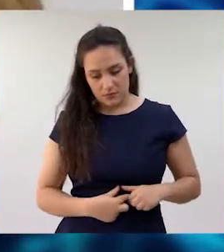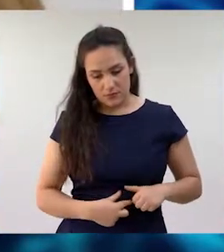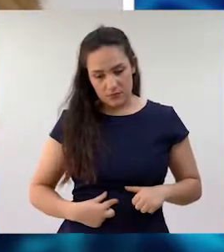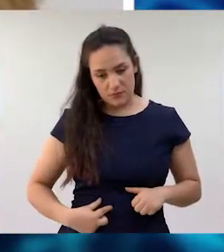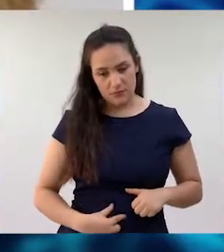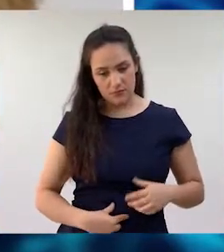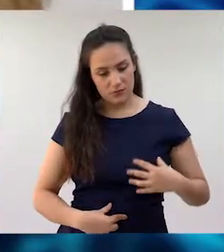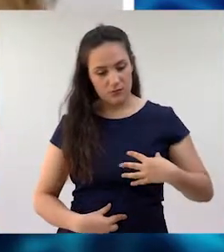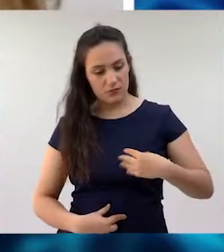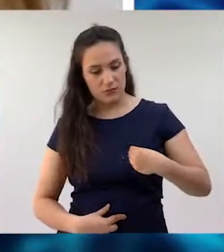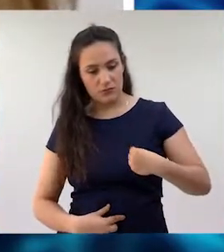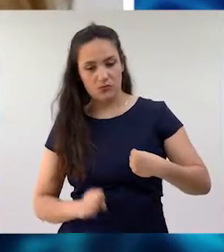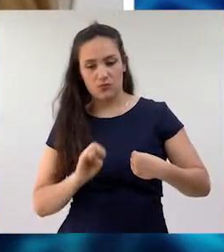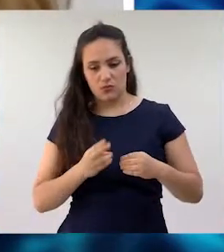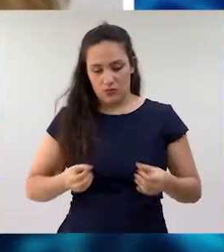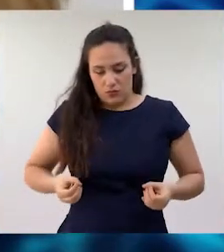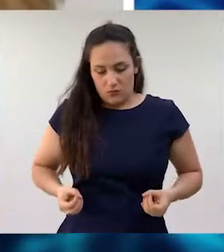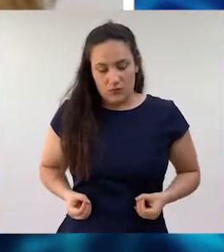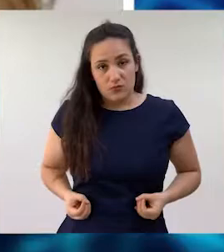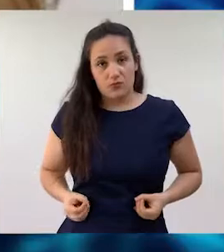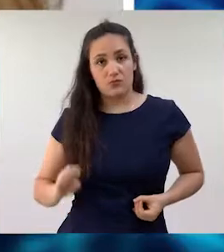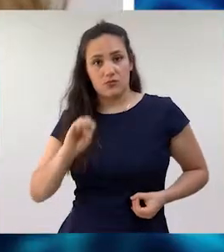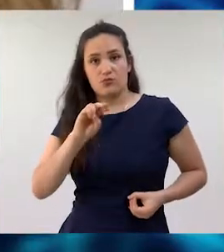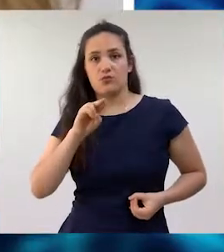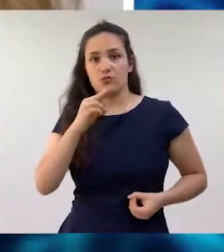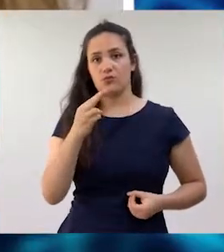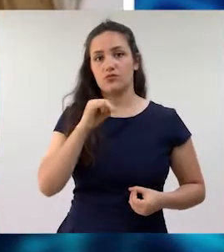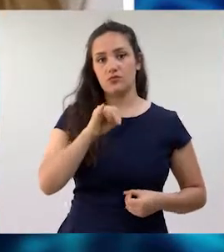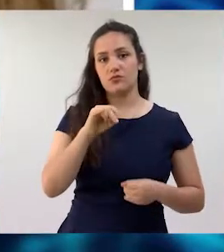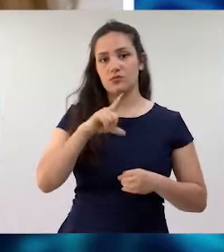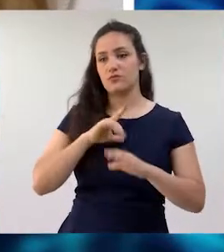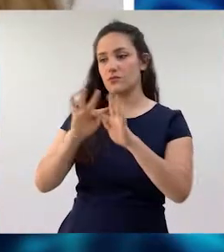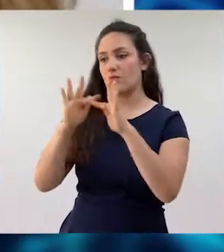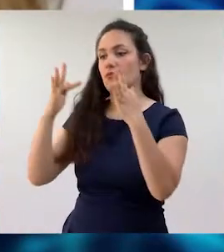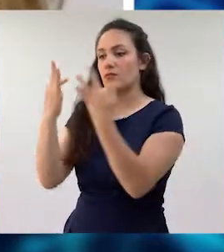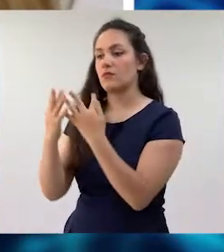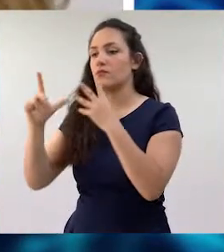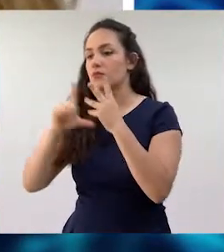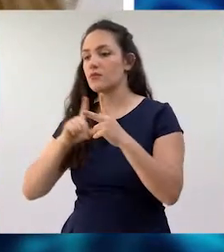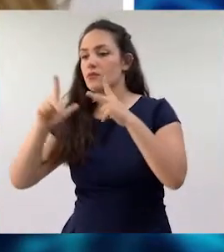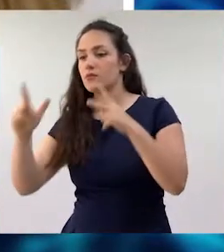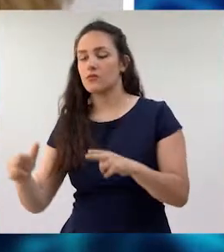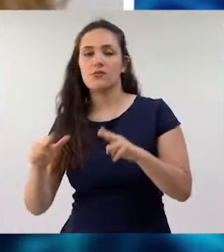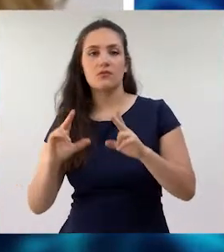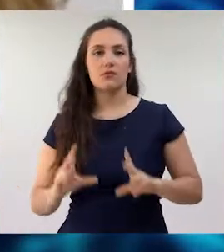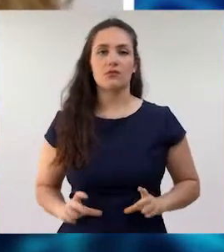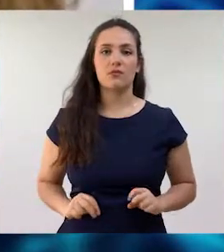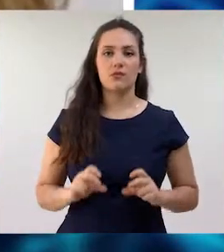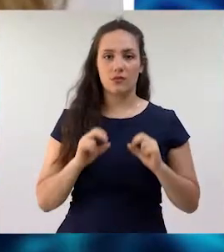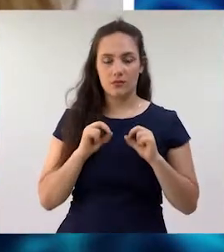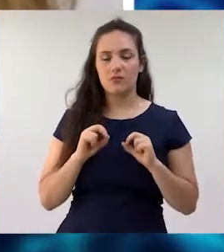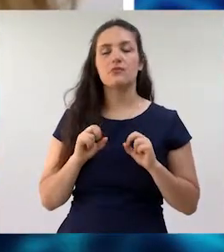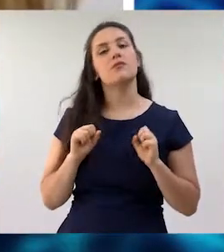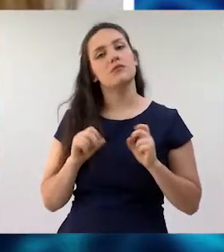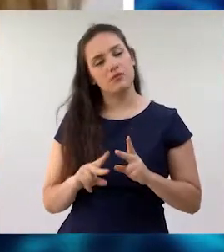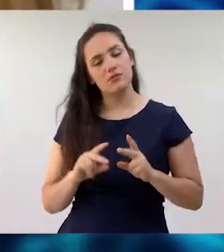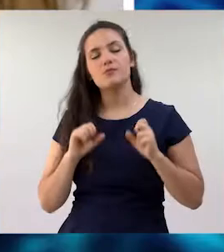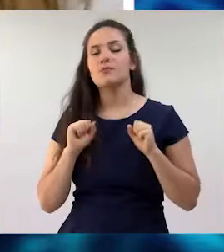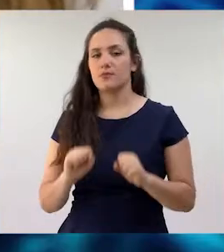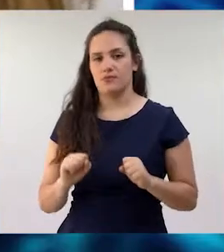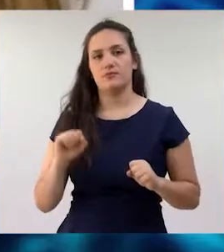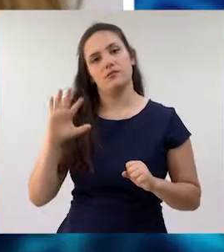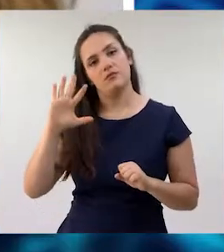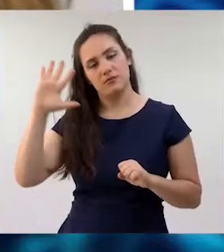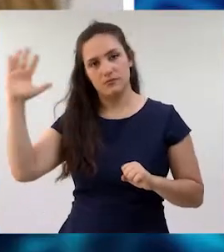intestino, mama ou ovário, ou mesmo que tem familiares que tiveram este tipo de câncer. Então, todos